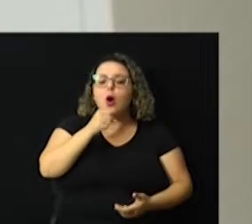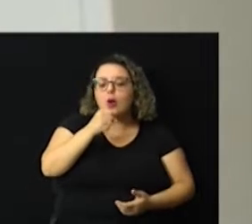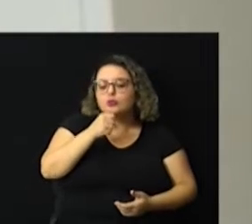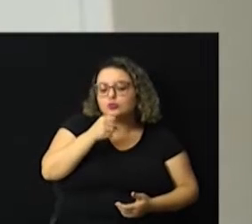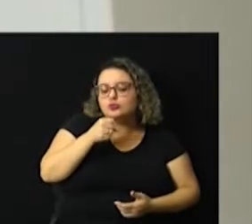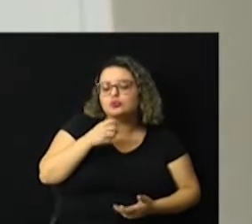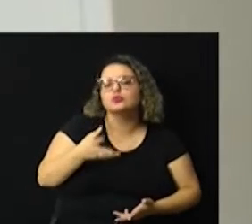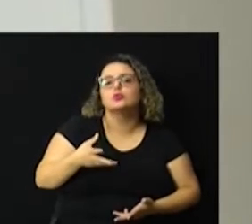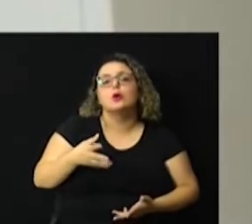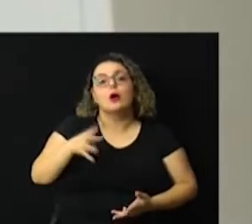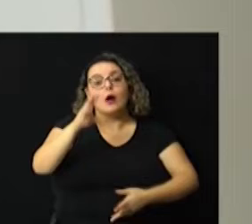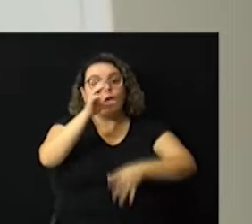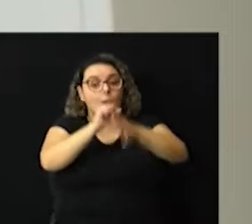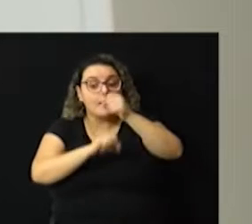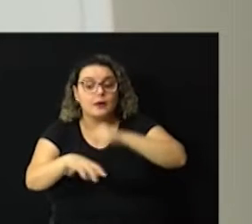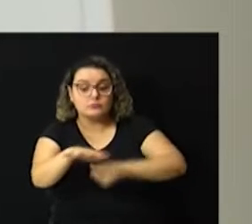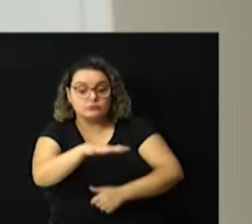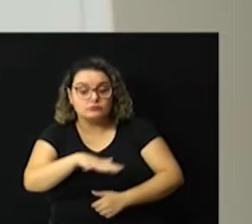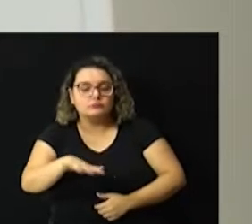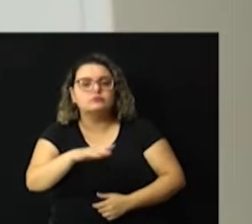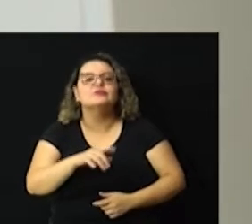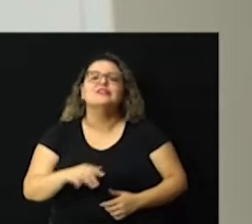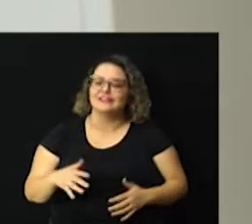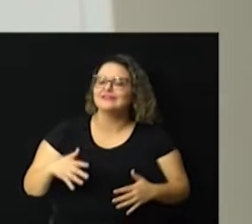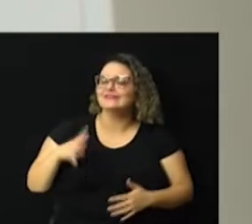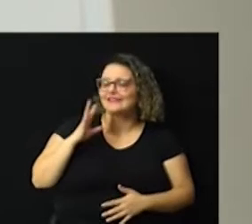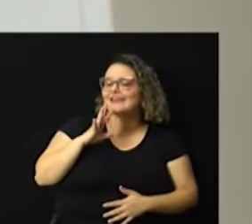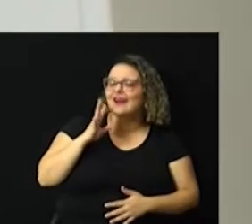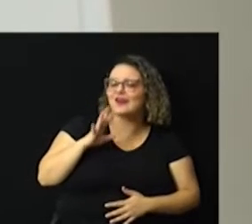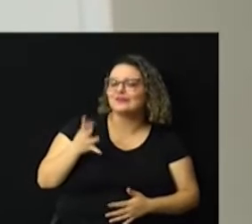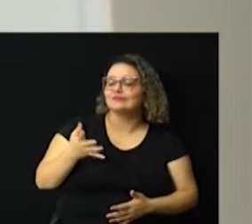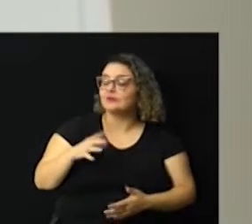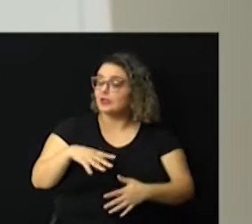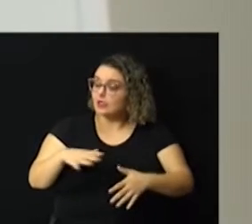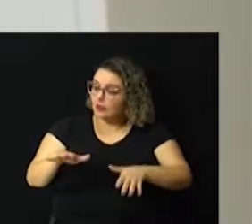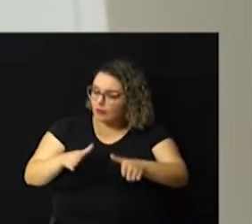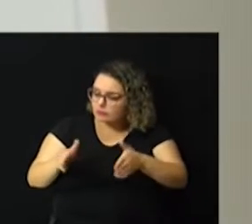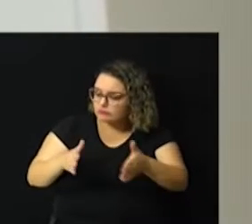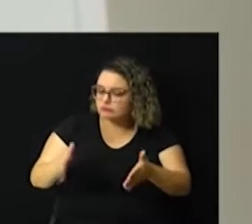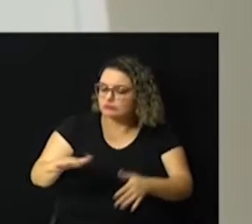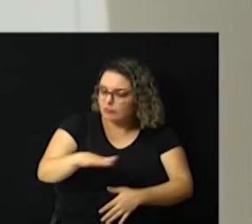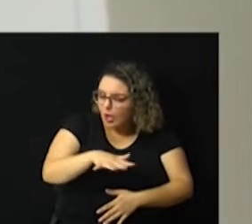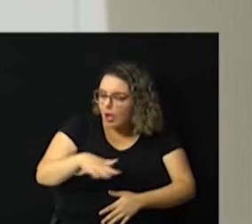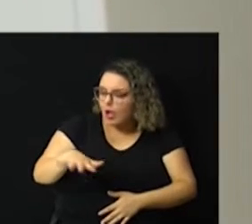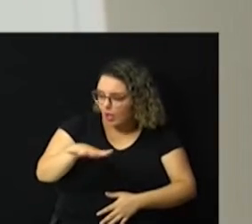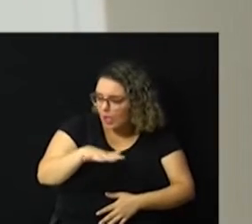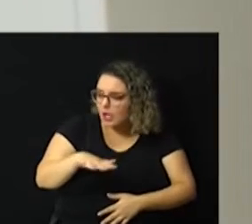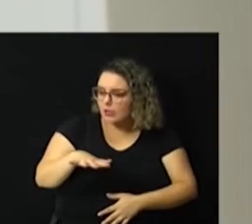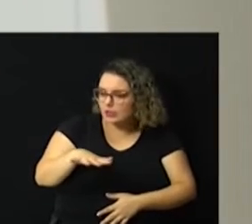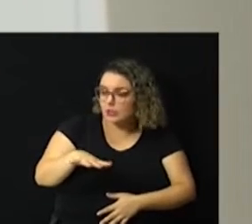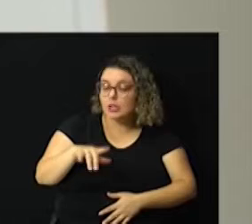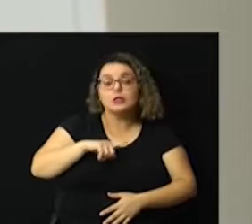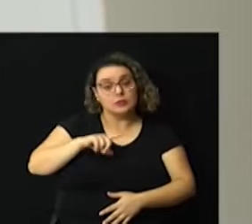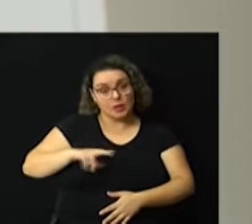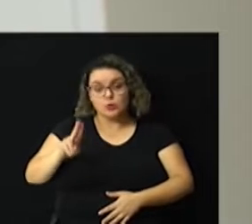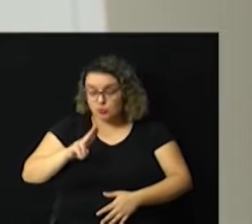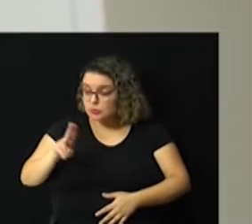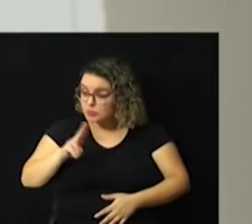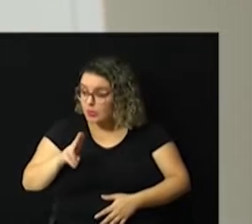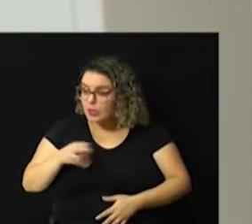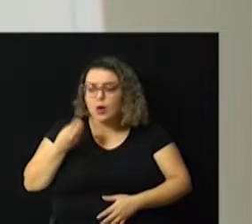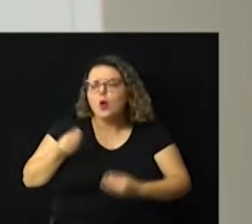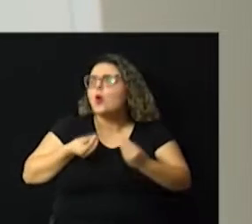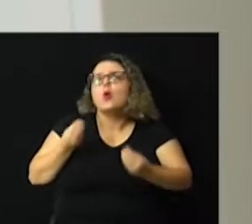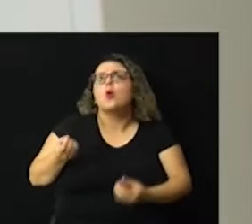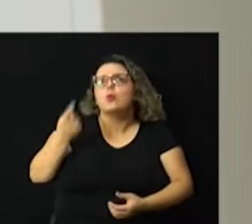como funciona esse meio de podcast, foi bem divertido. E é um meio que certamente hoje o pessoal tem usado bastante, né?